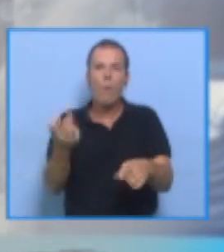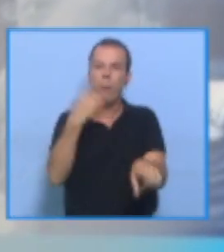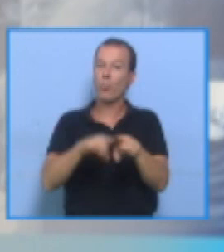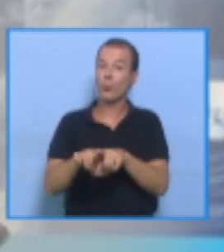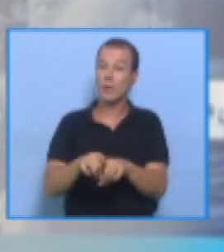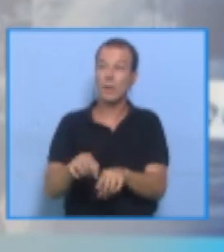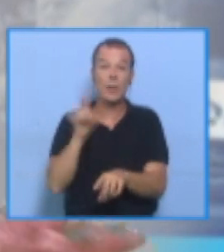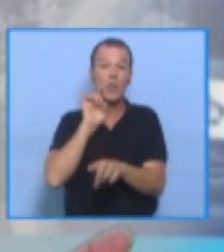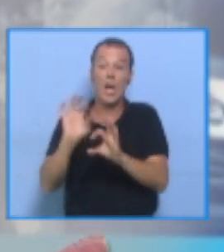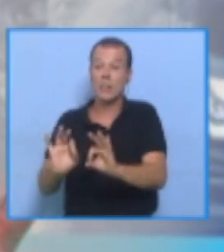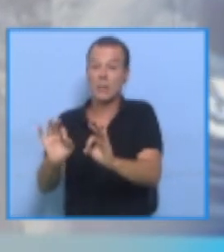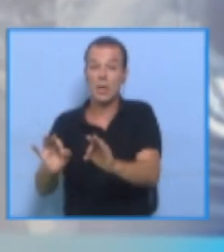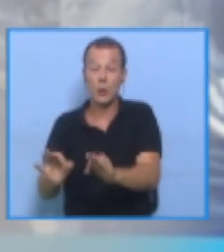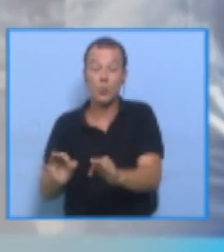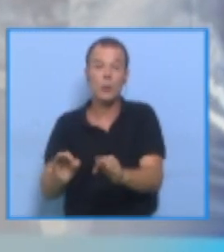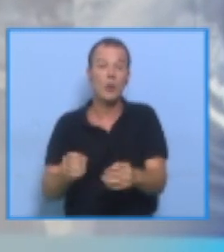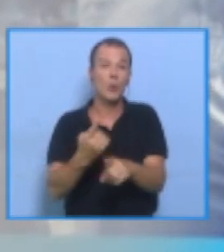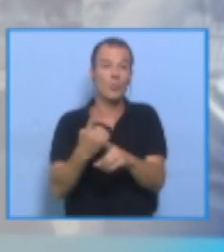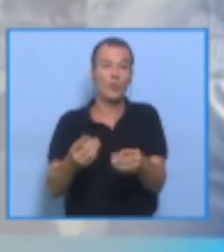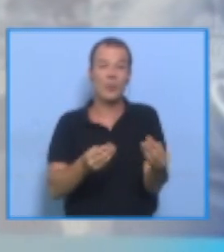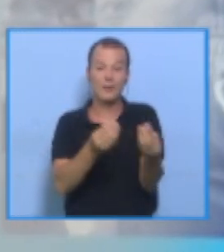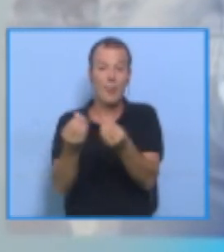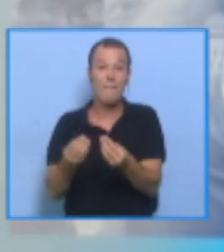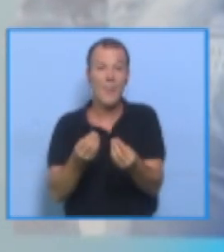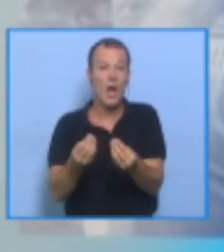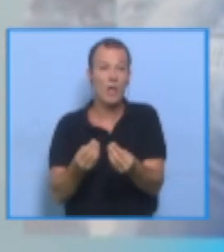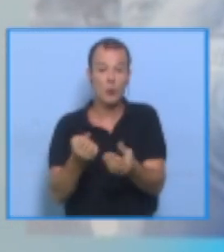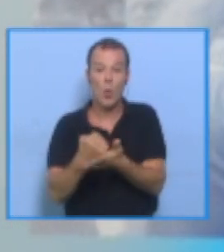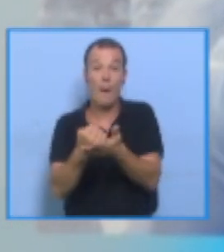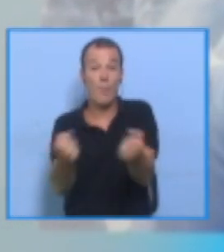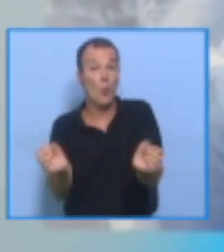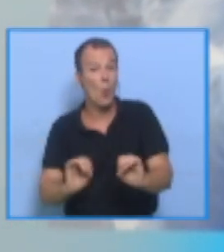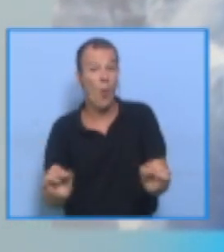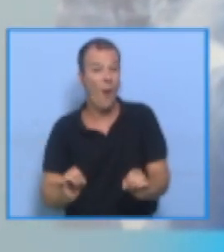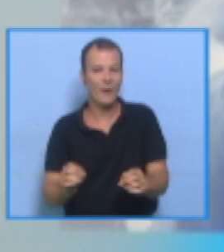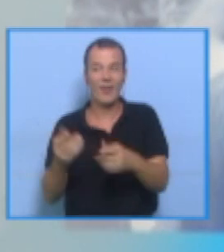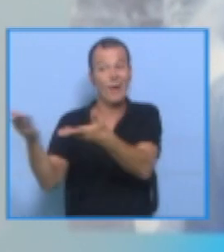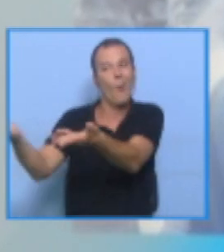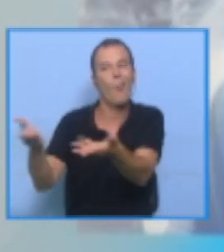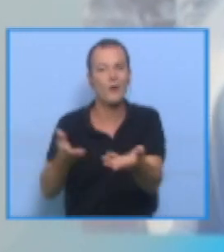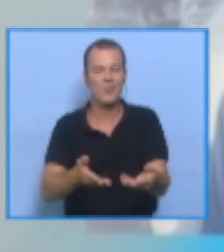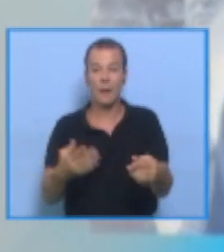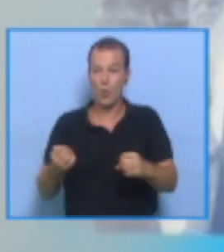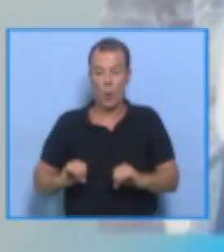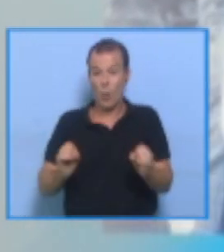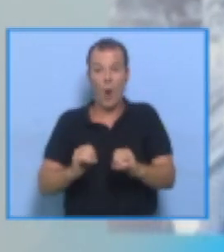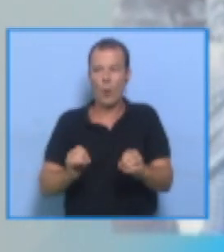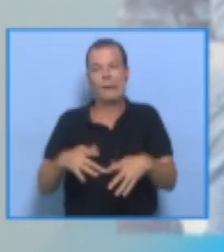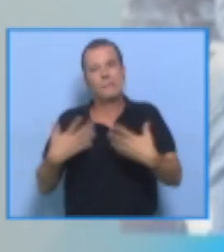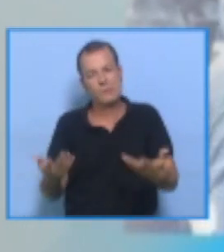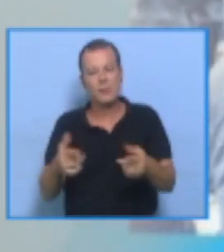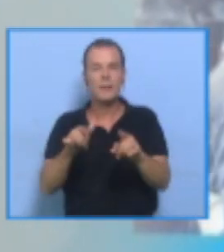não têm meios para fazer face a esse apoio hospitaleiro, foi assim que ela